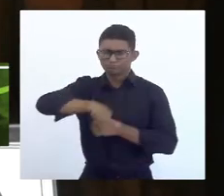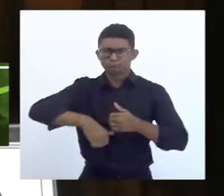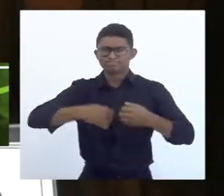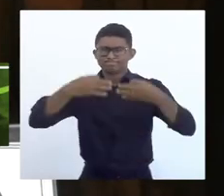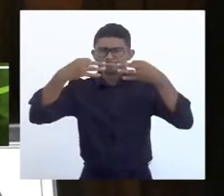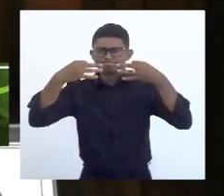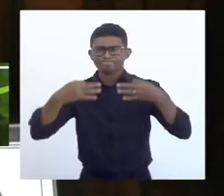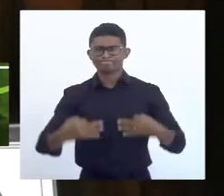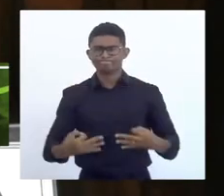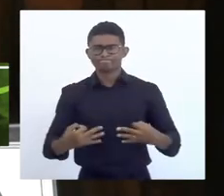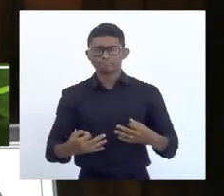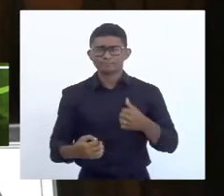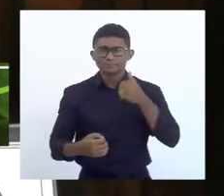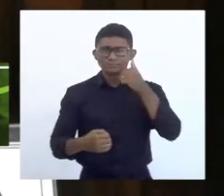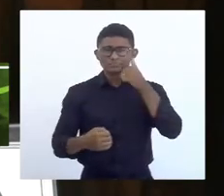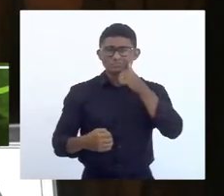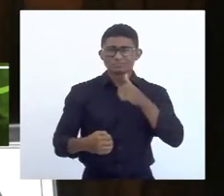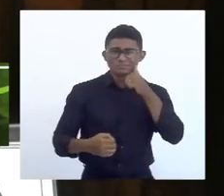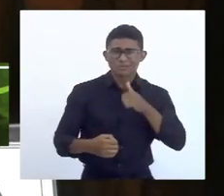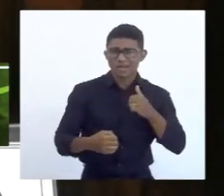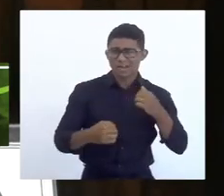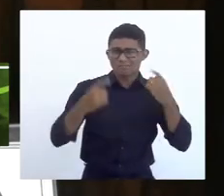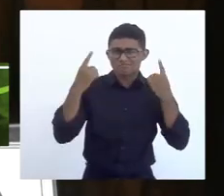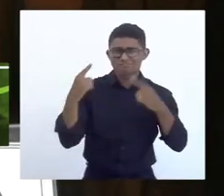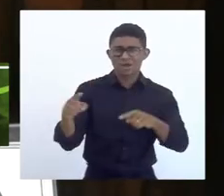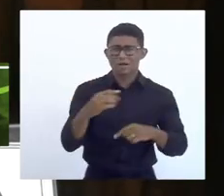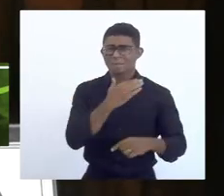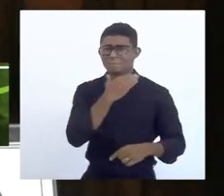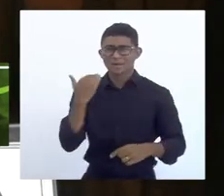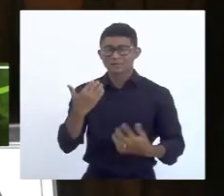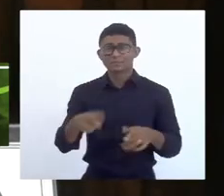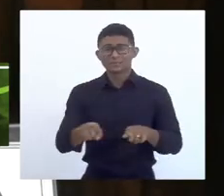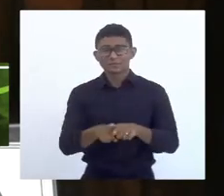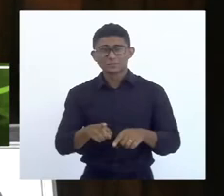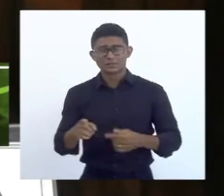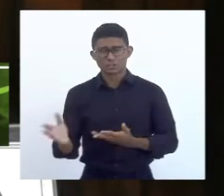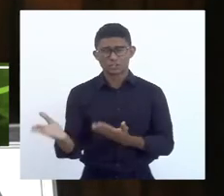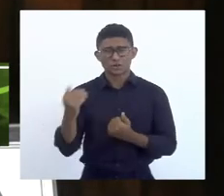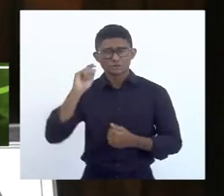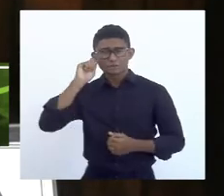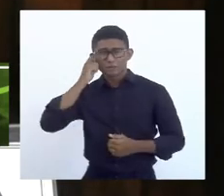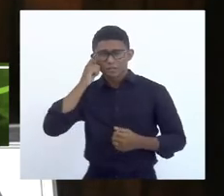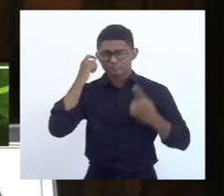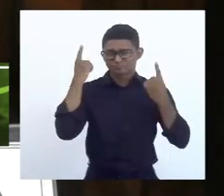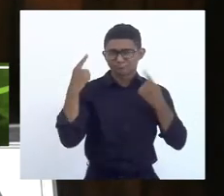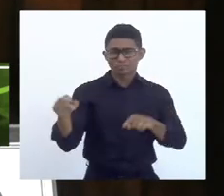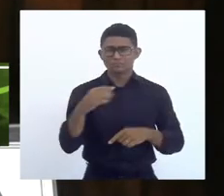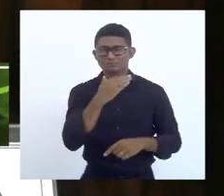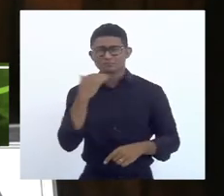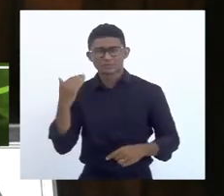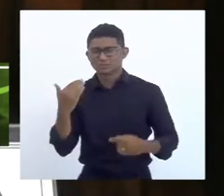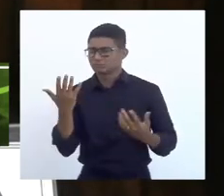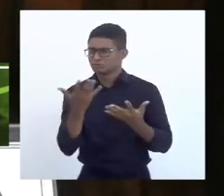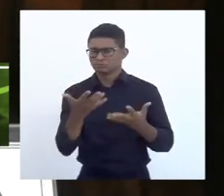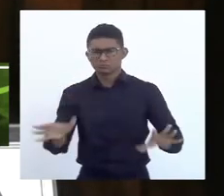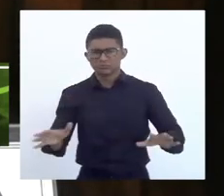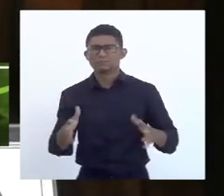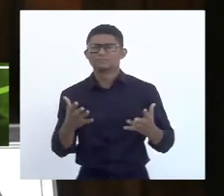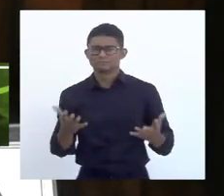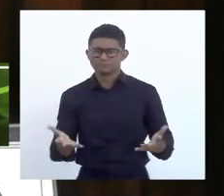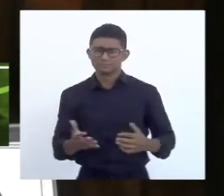que não mate tanto mulheres, não mate tanto jovens negros, um país que não naturalize a barbárie e a violência.